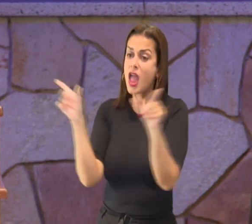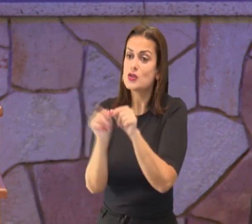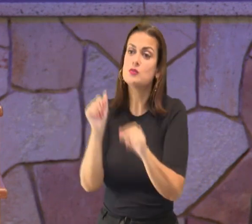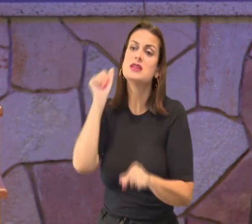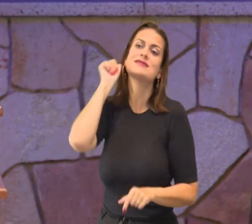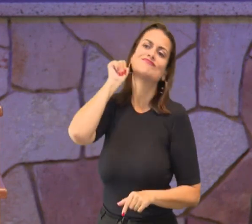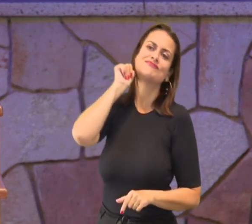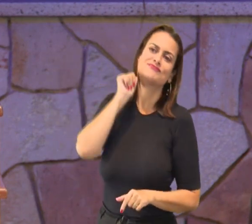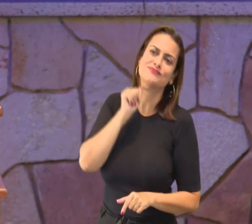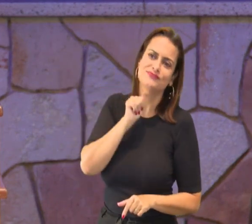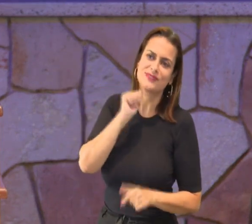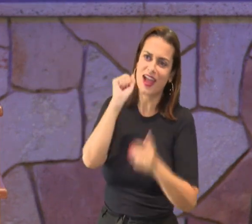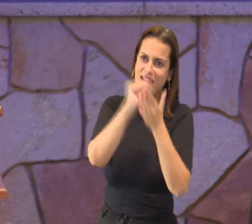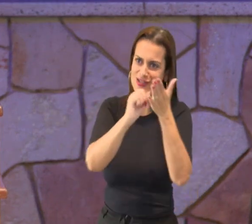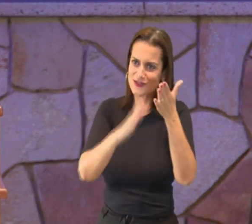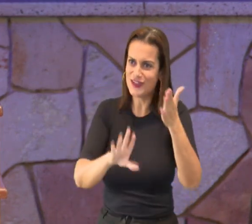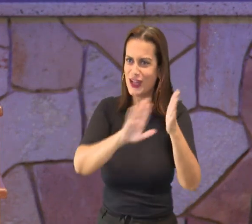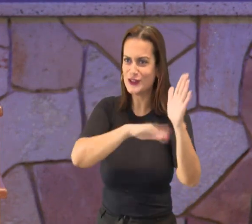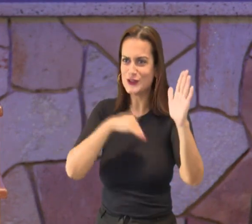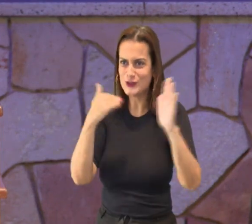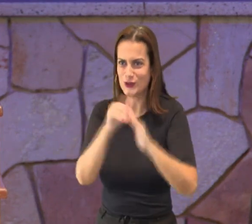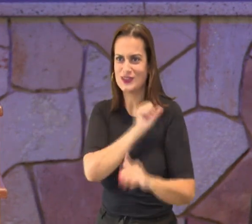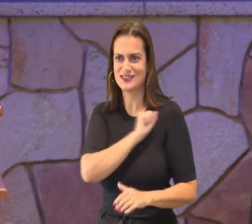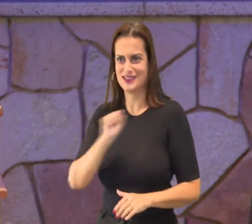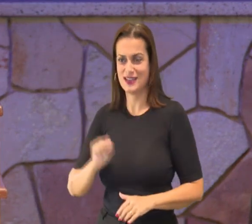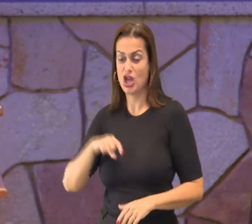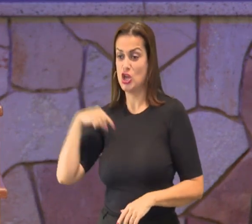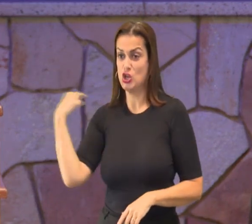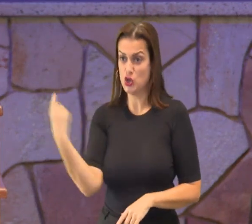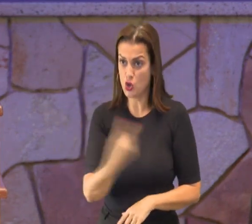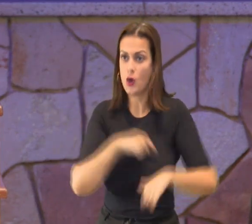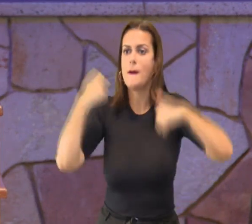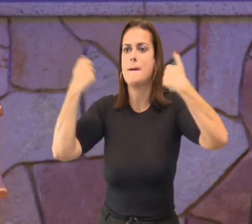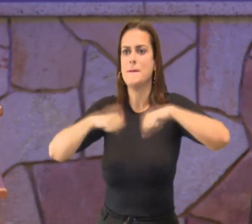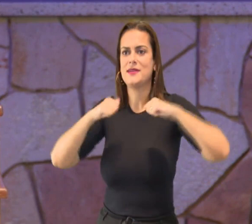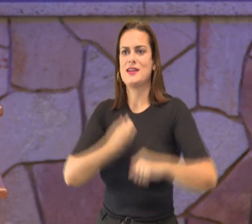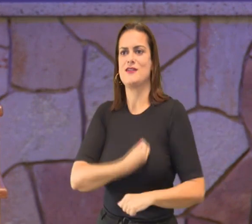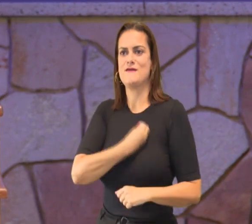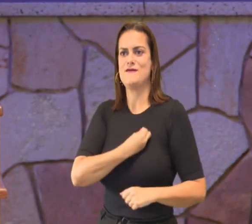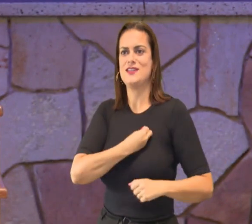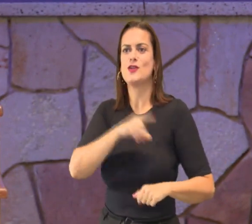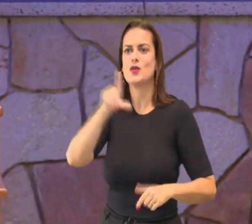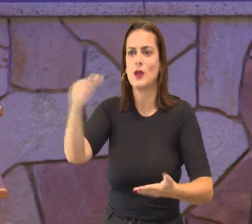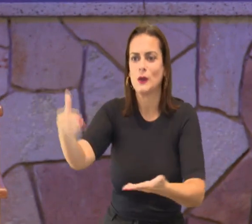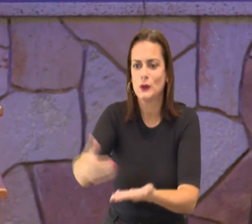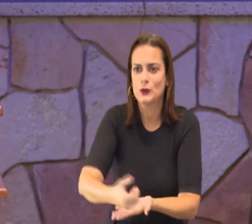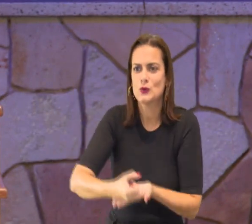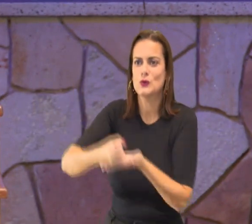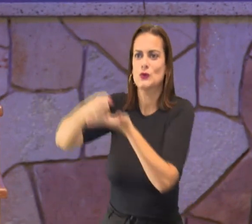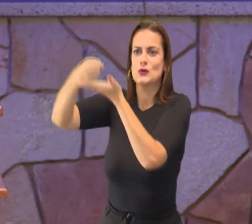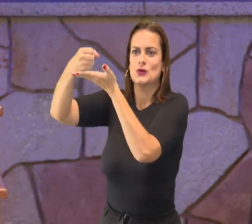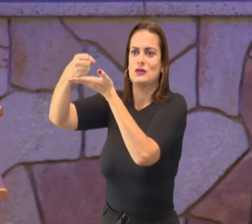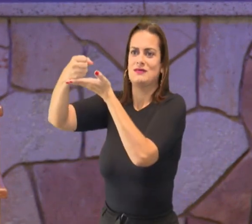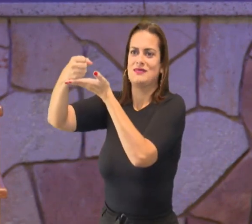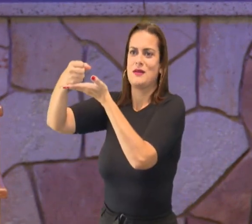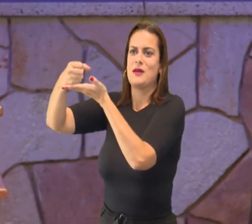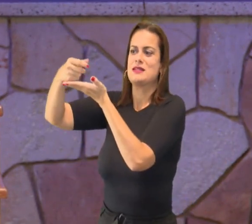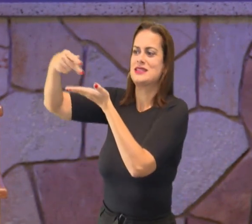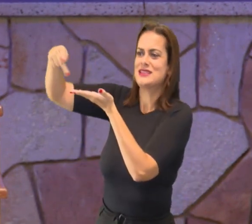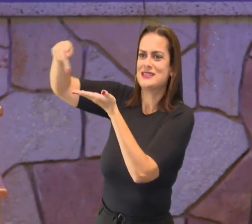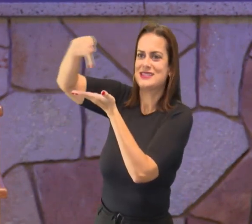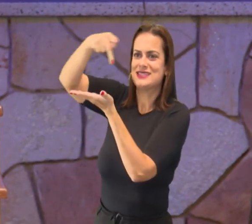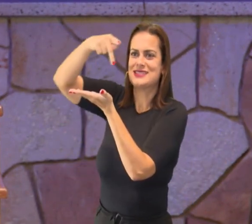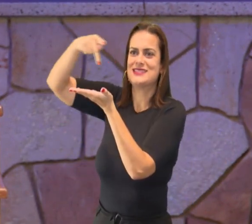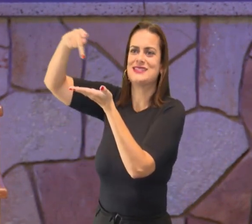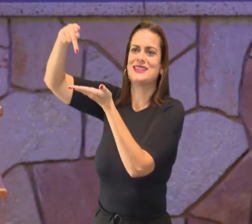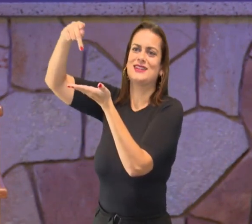poderíamos resumir as atividades sacerdotais nesta frase: nós devemos ser separados por Deus, para a sua obra e